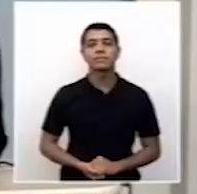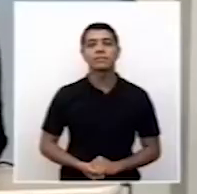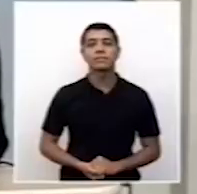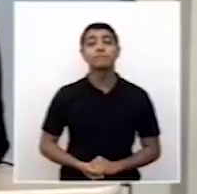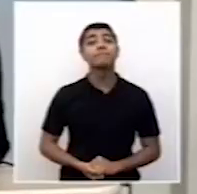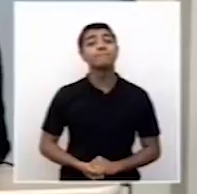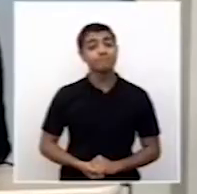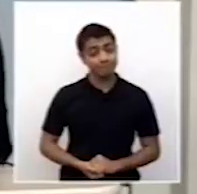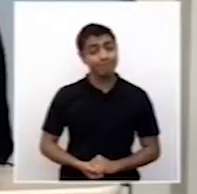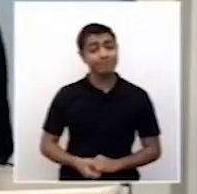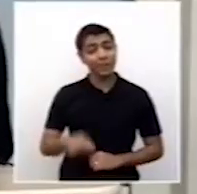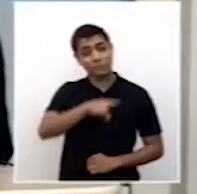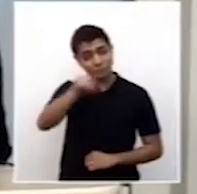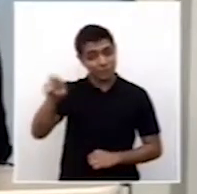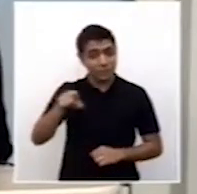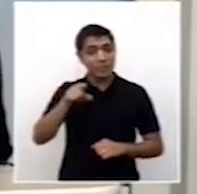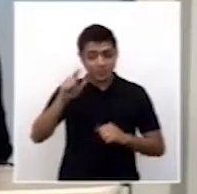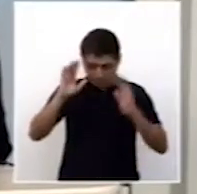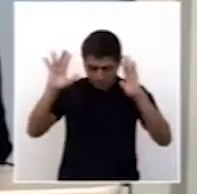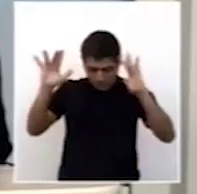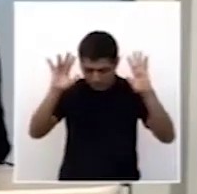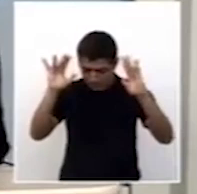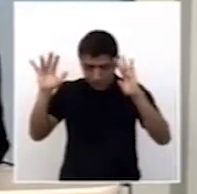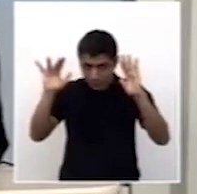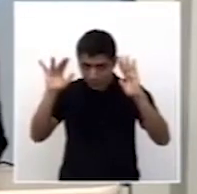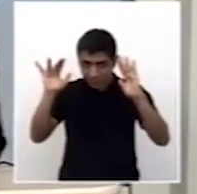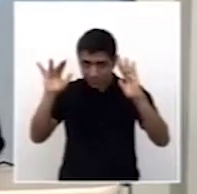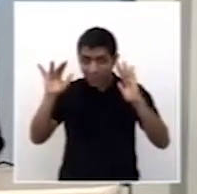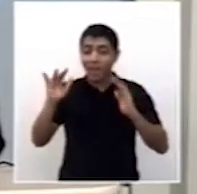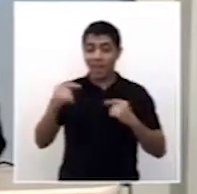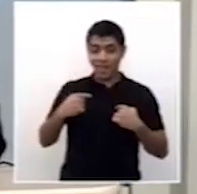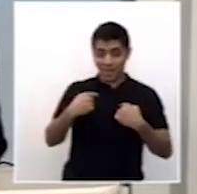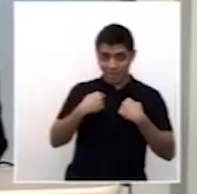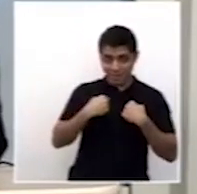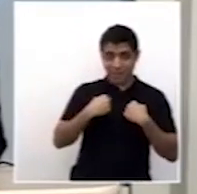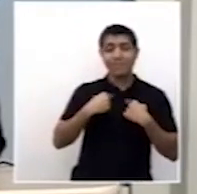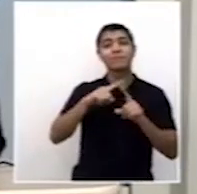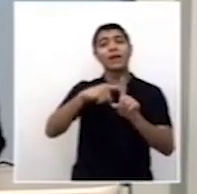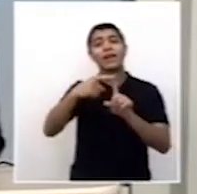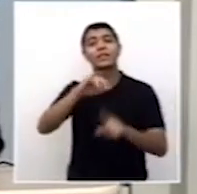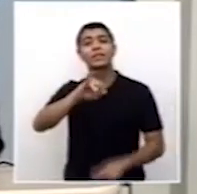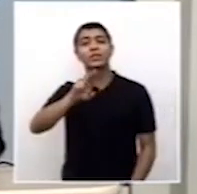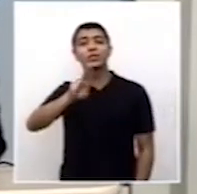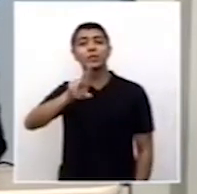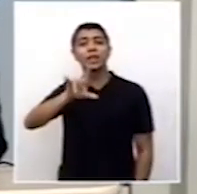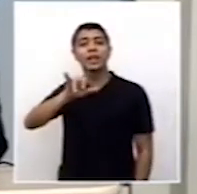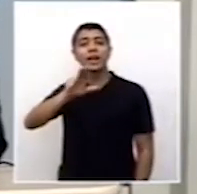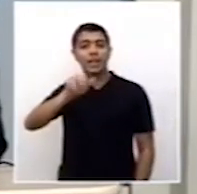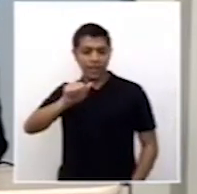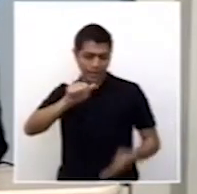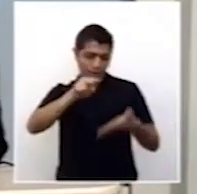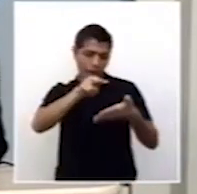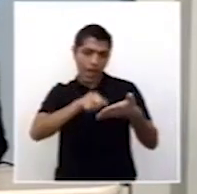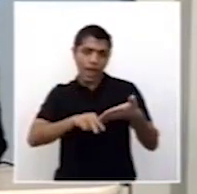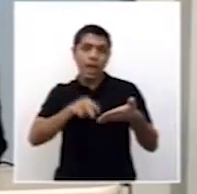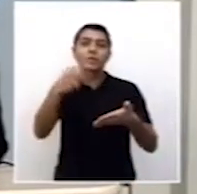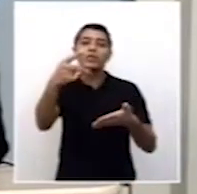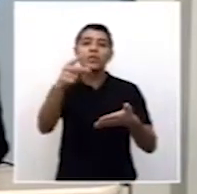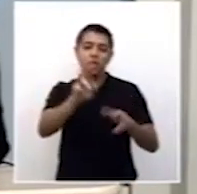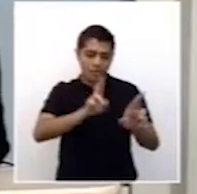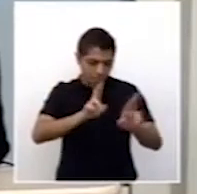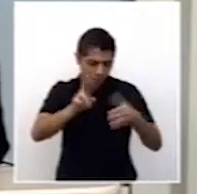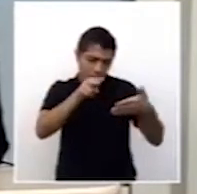Enquanto vocês estavam trabalhando, eu e a Juliana estávamos lendo aqui as respostas de vocês. E nós achamos algumas respostas, 2 respostas